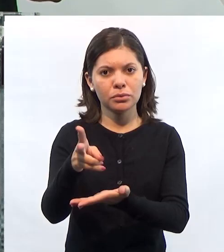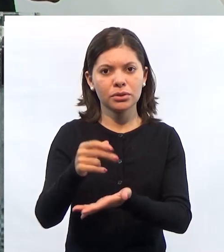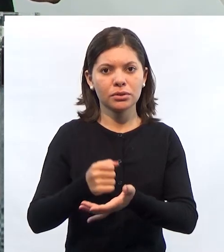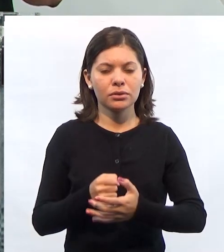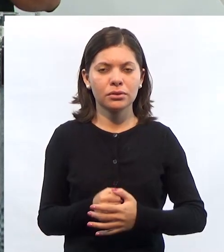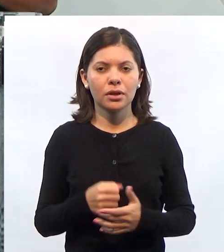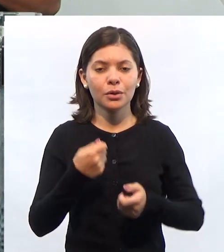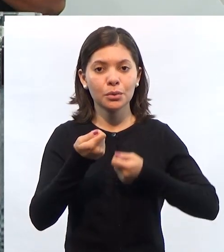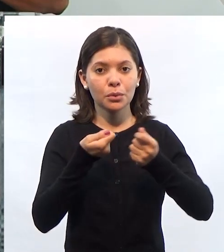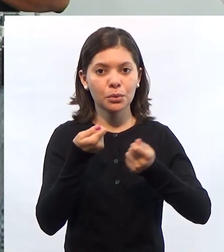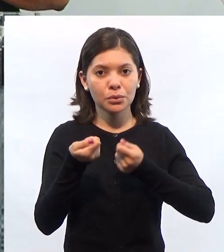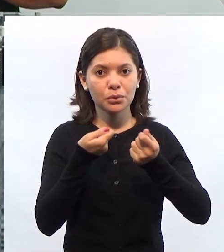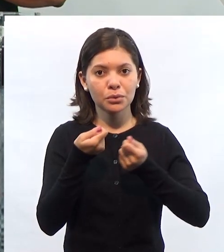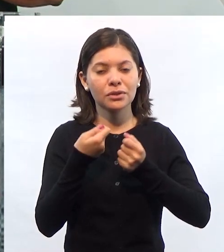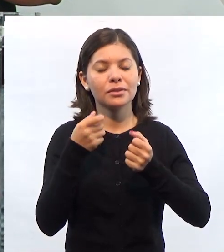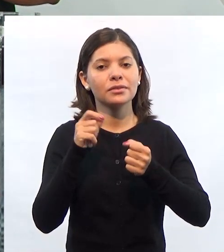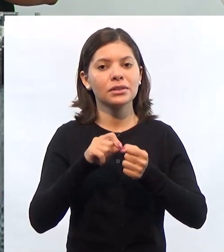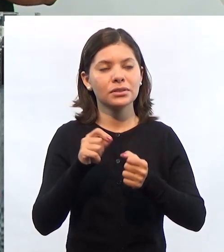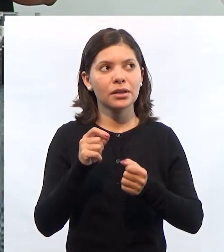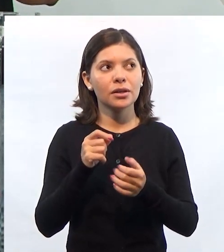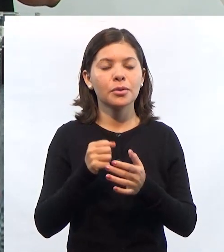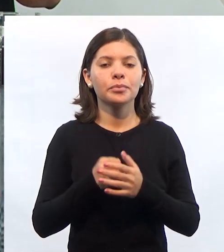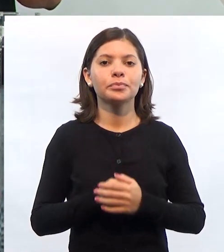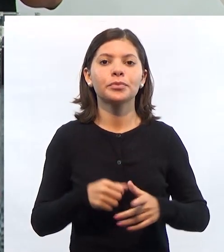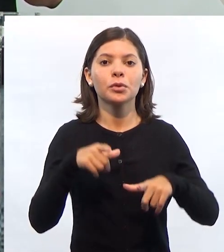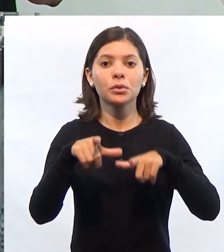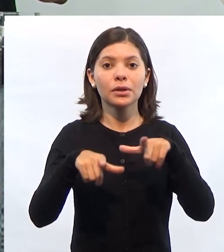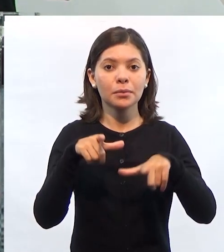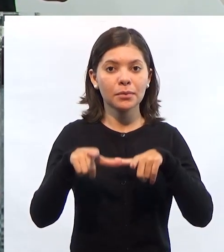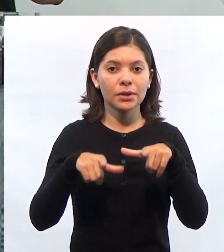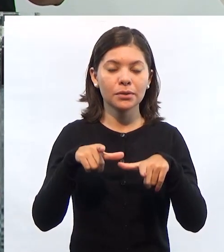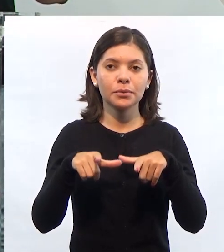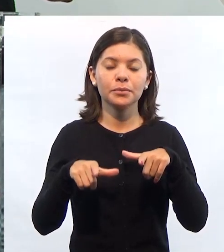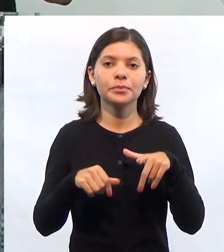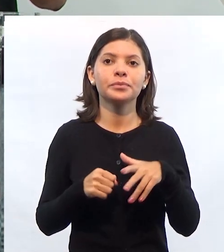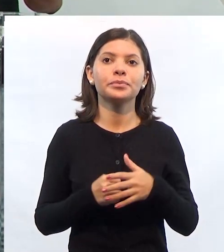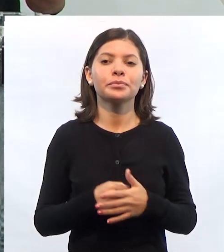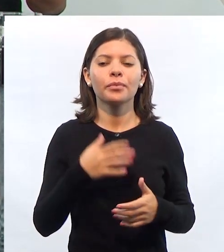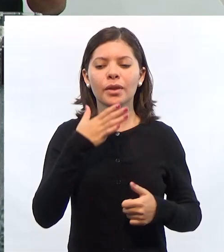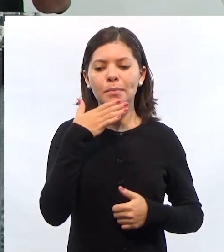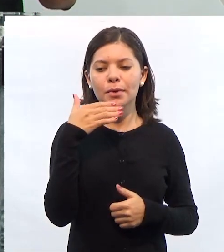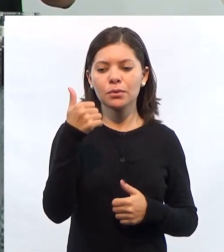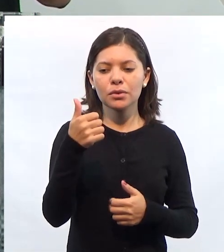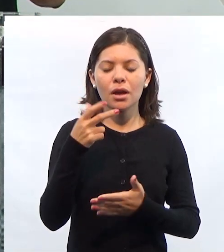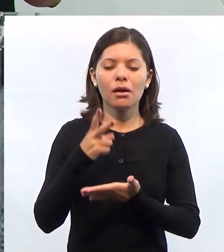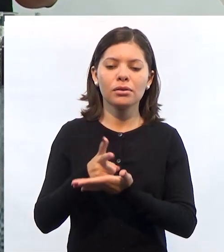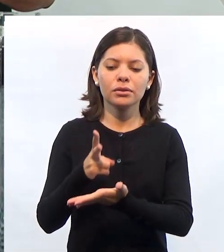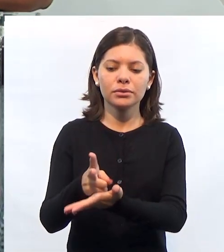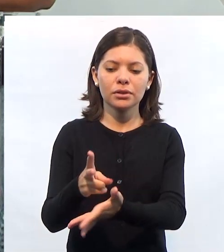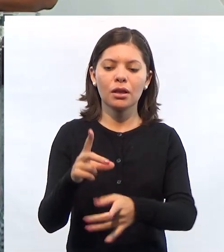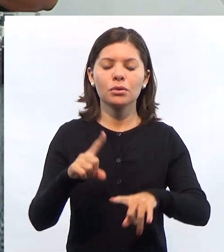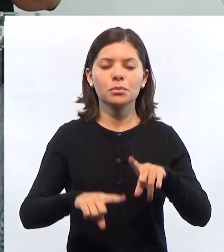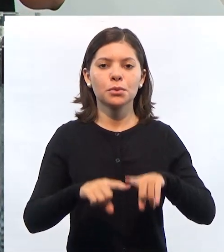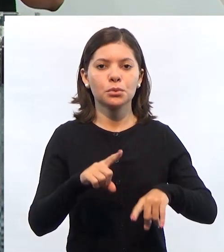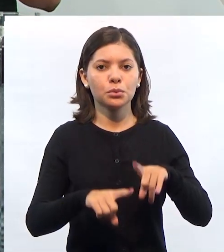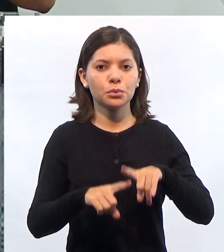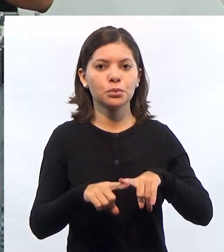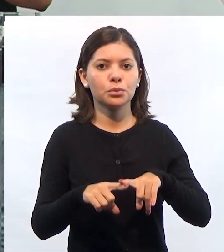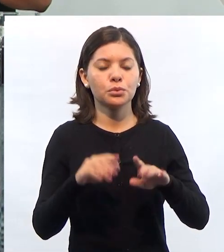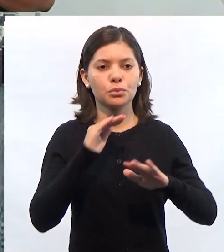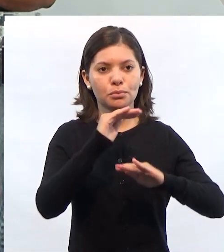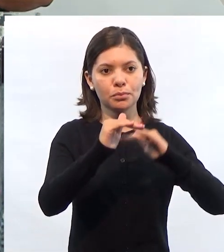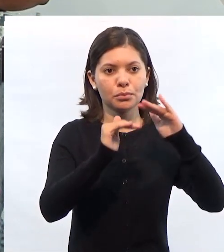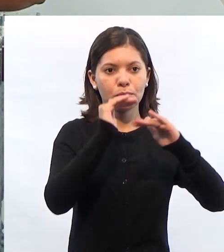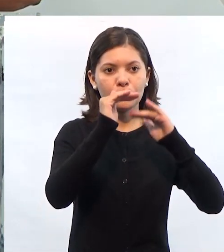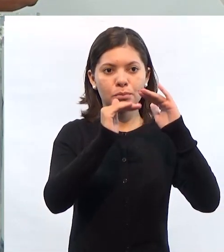é além dele realizar esse controle das atividades ele está voltado para melhoria contínua dos produtos e